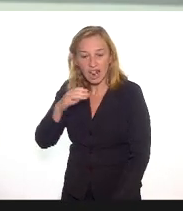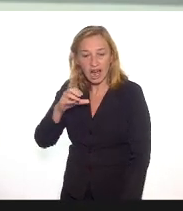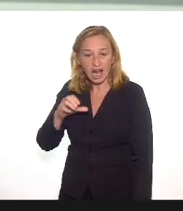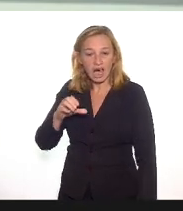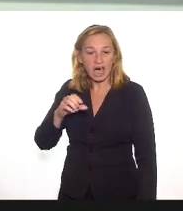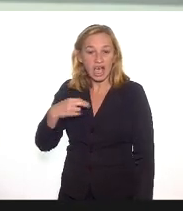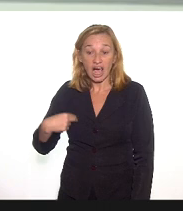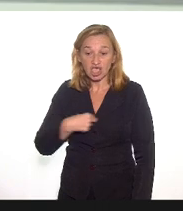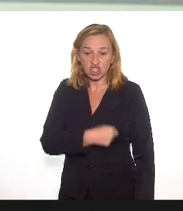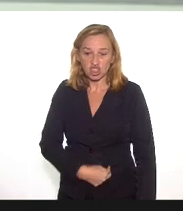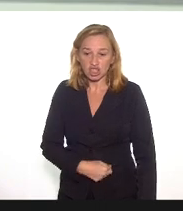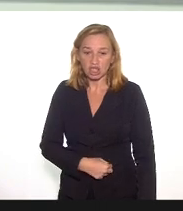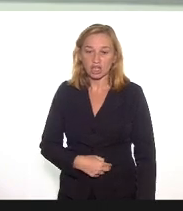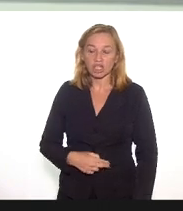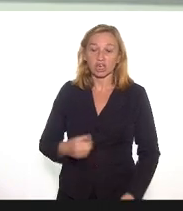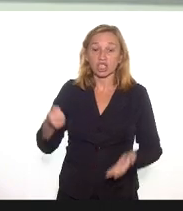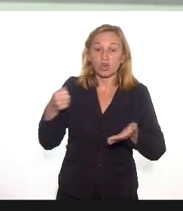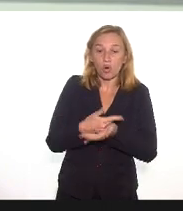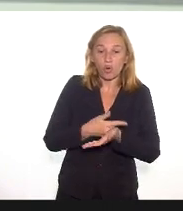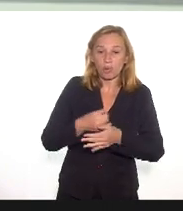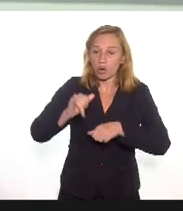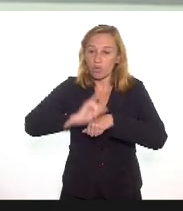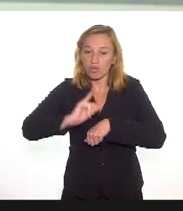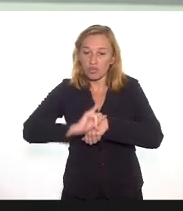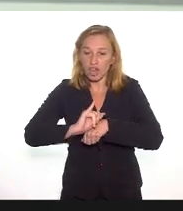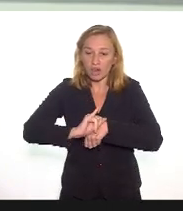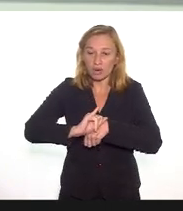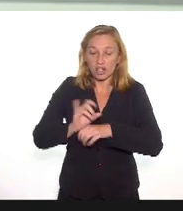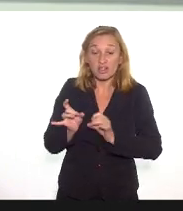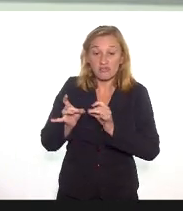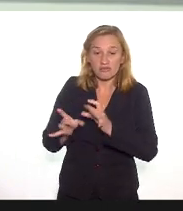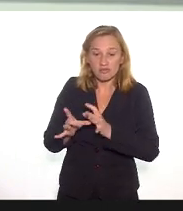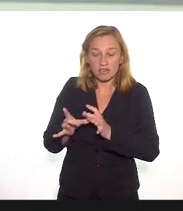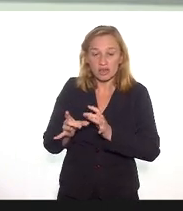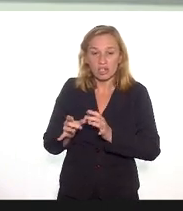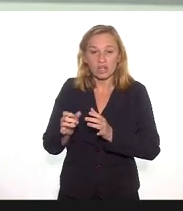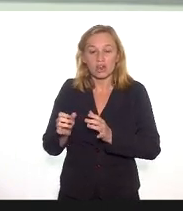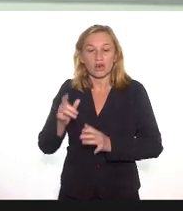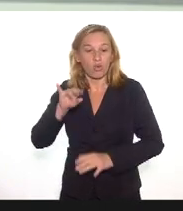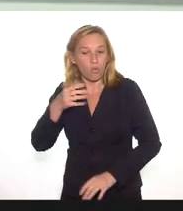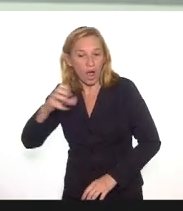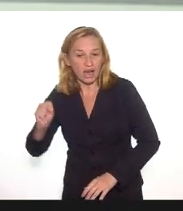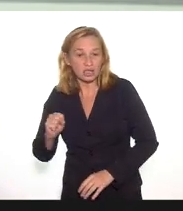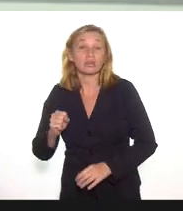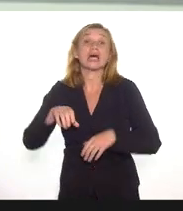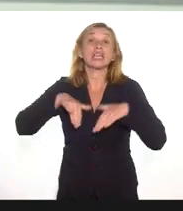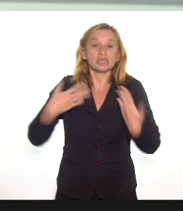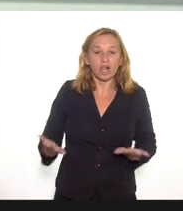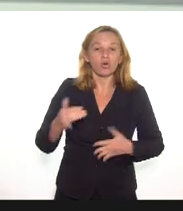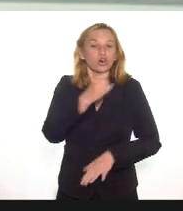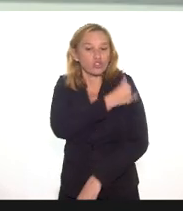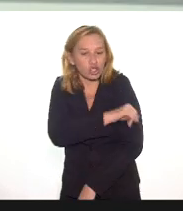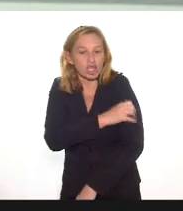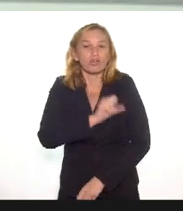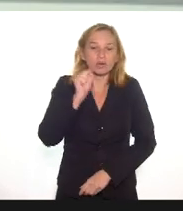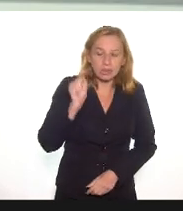minério de ferro e exporta o aço. Então, o Rio de Janeiro tem, sim, condições de ser um grande produtor, ter uma indústria